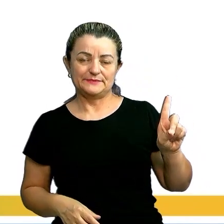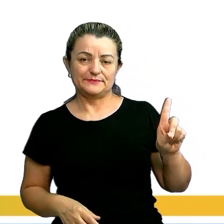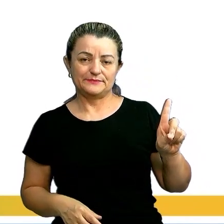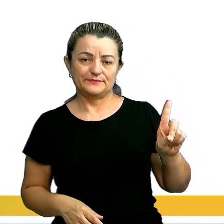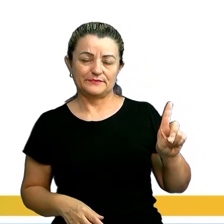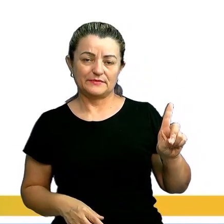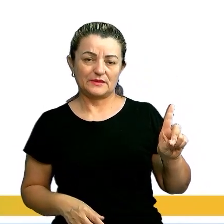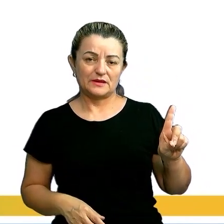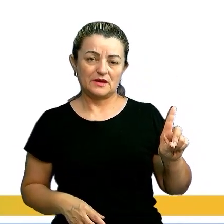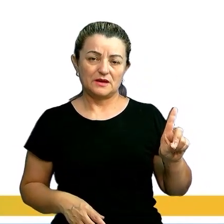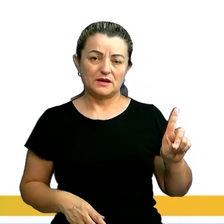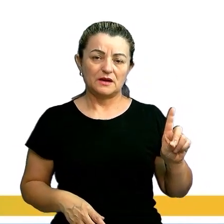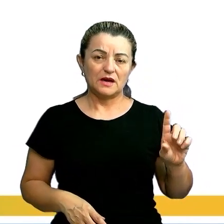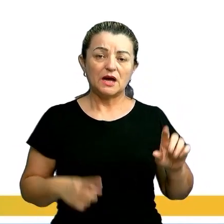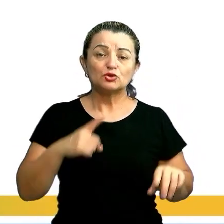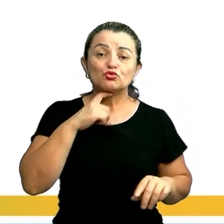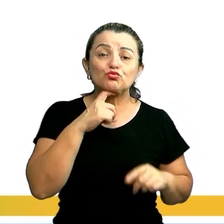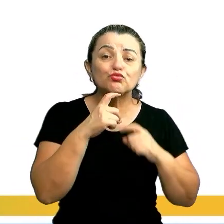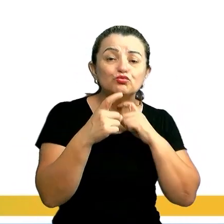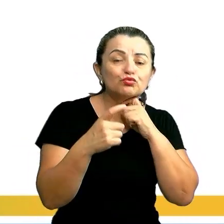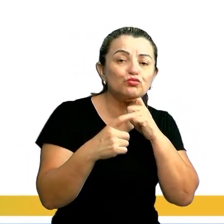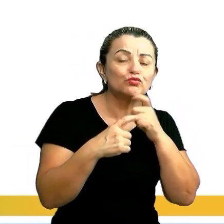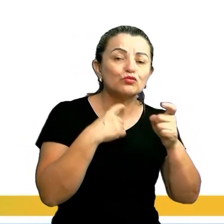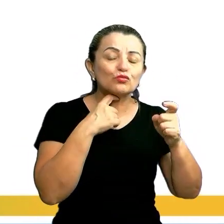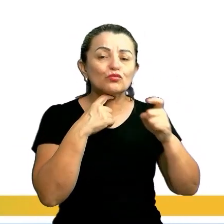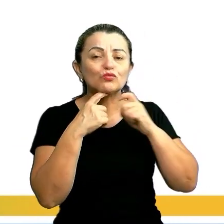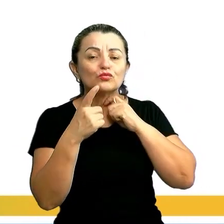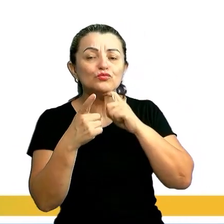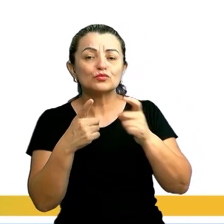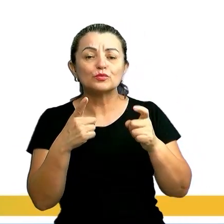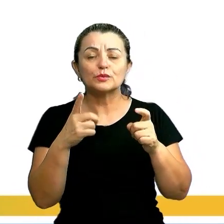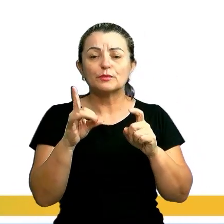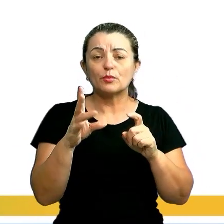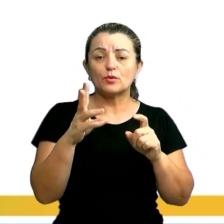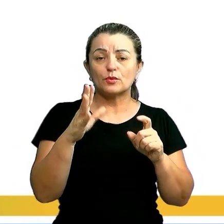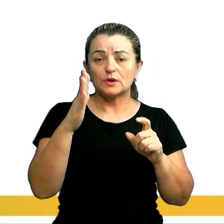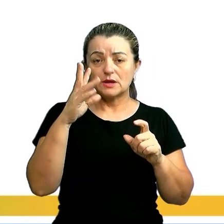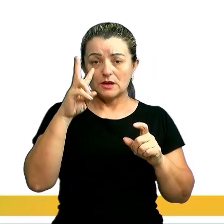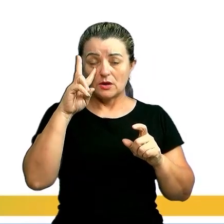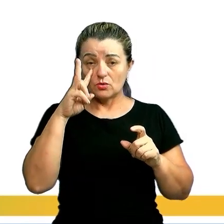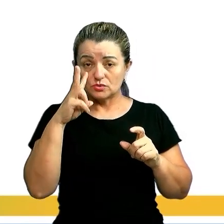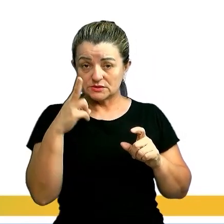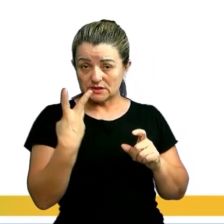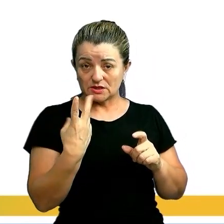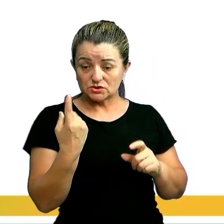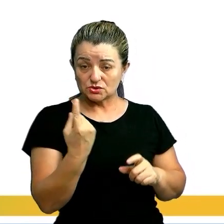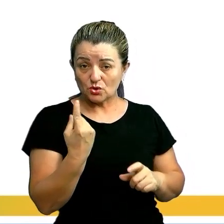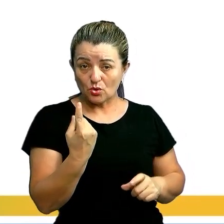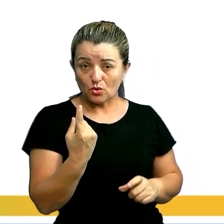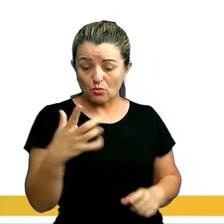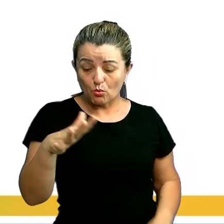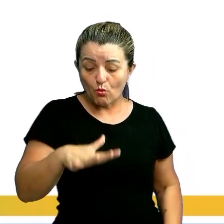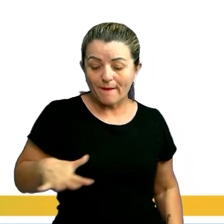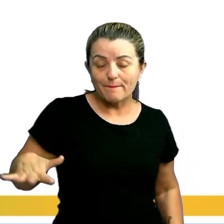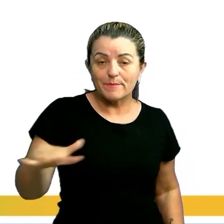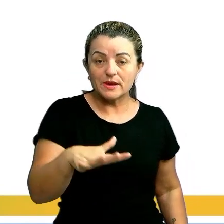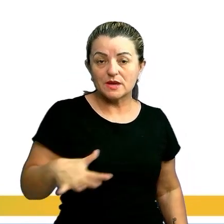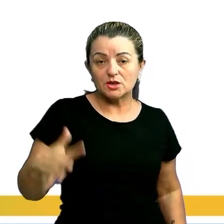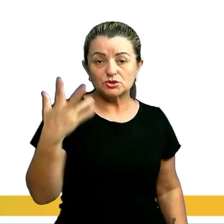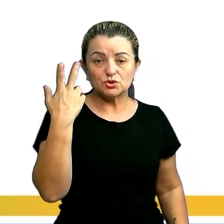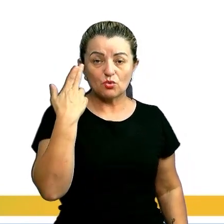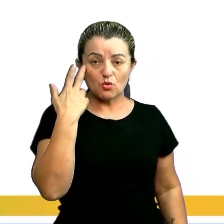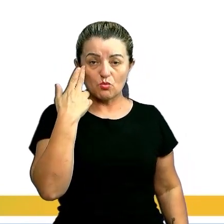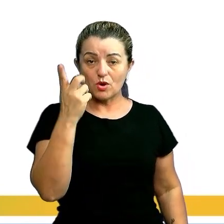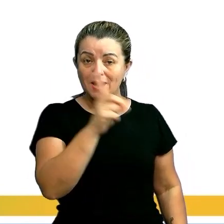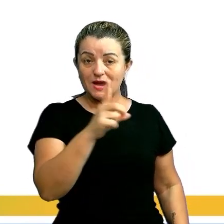A confusão ocorre por considerar apenas o ambiente em comum e não as relações